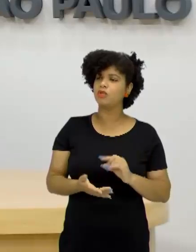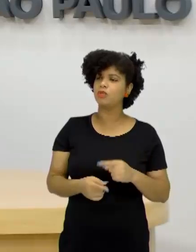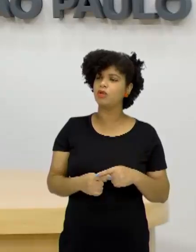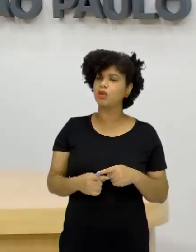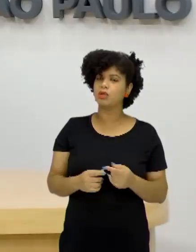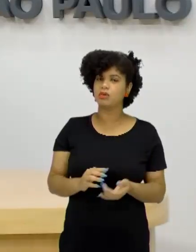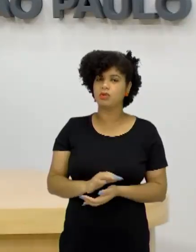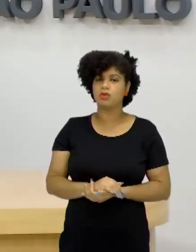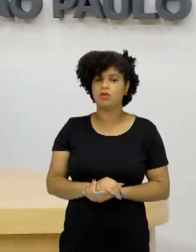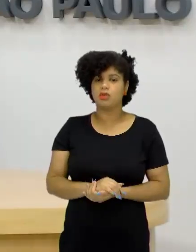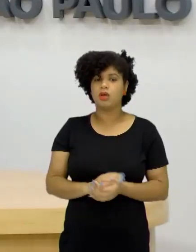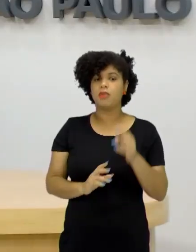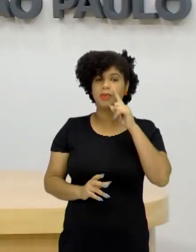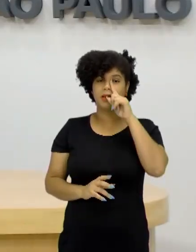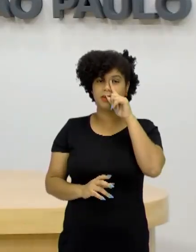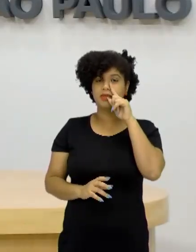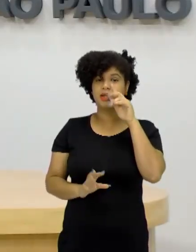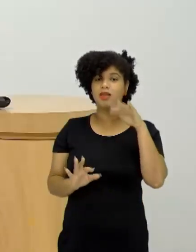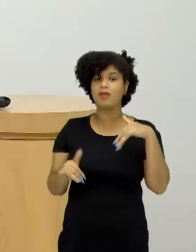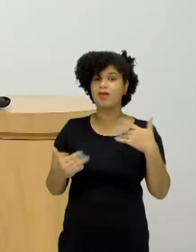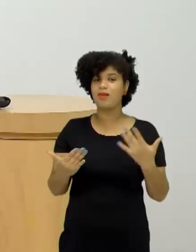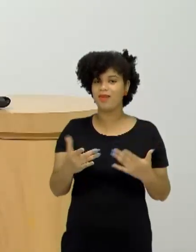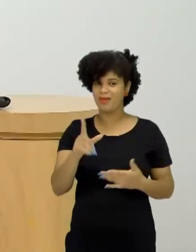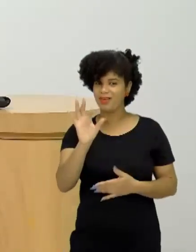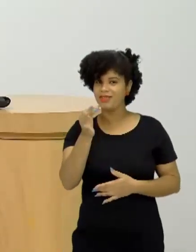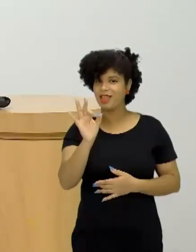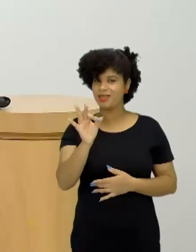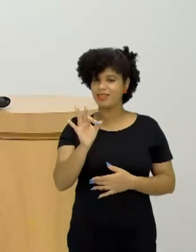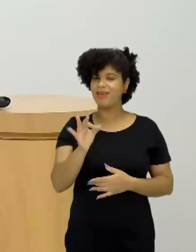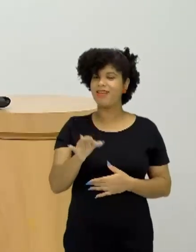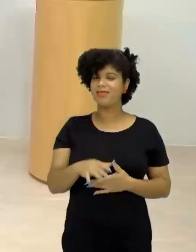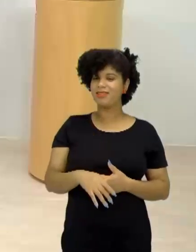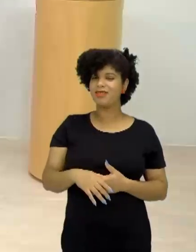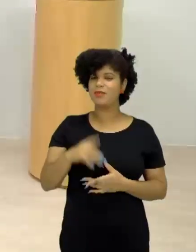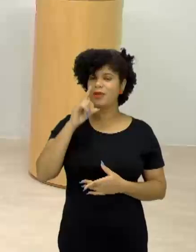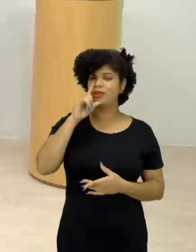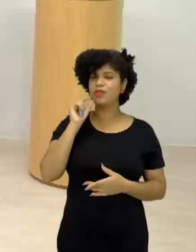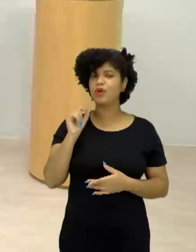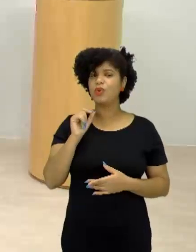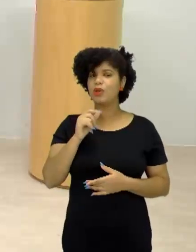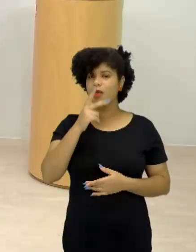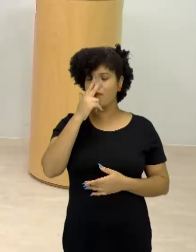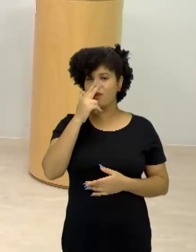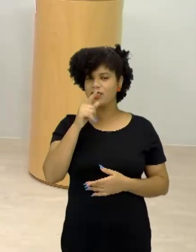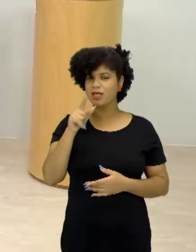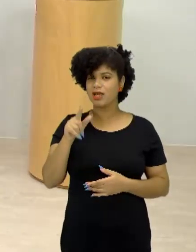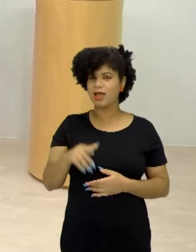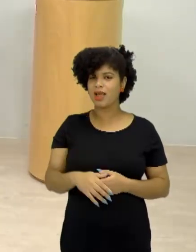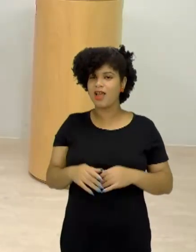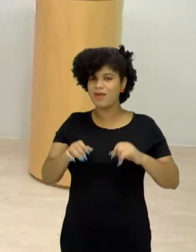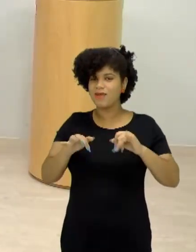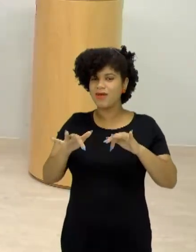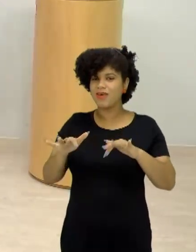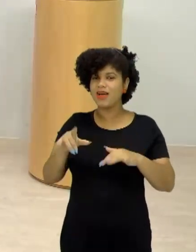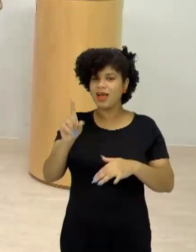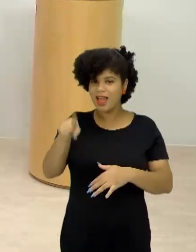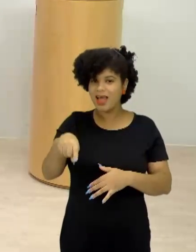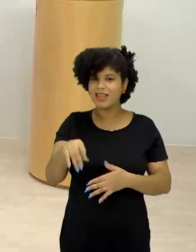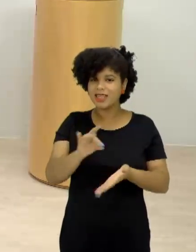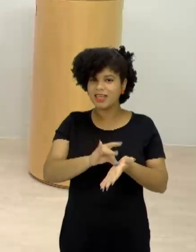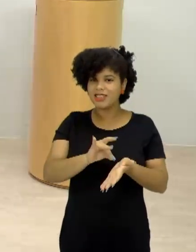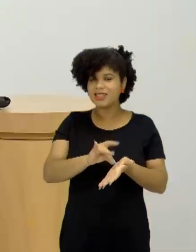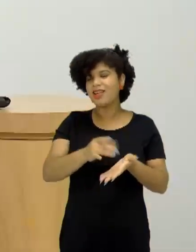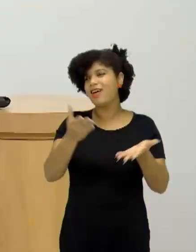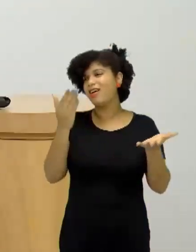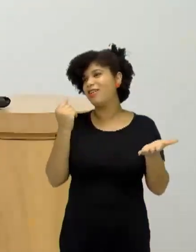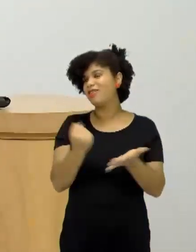né? Qual era o risco? Vamos lá, é ponto positivo. Qual é o risco? Acho que é a invasão da França. Não! Ponto